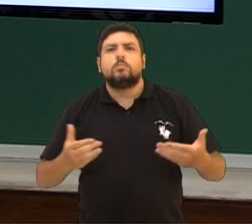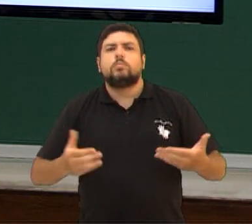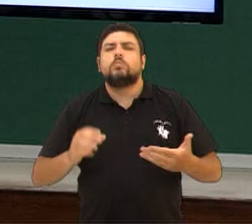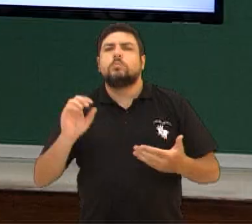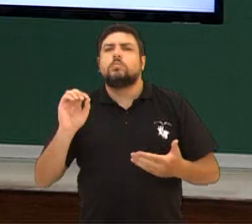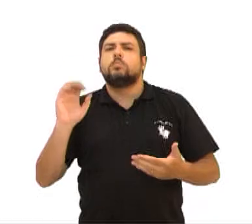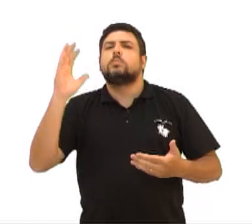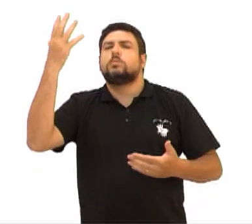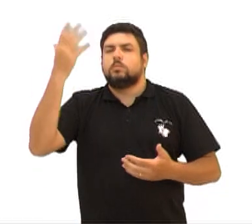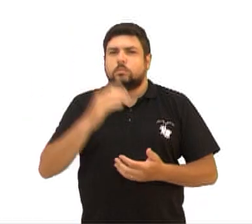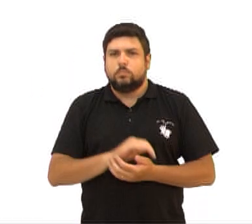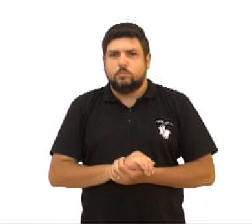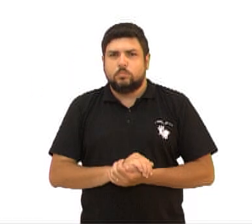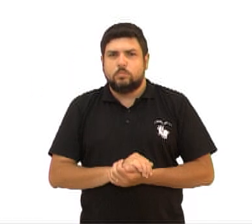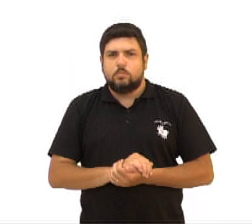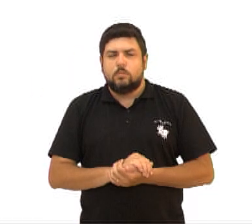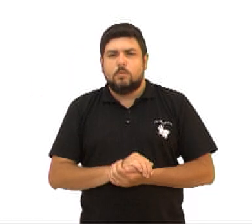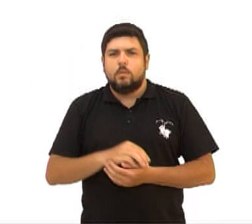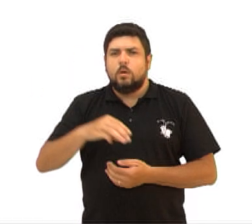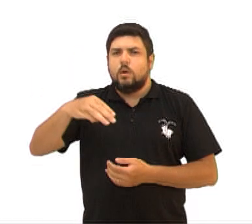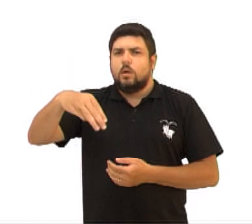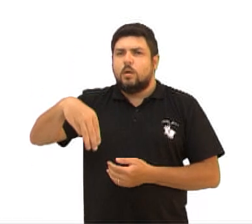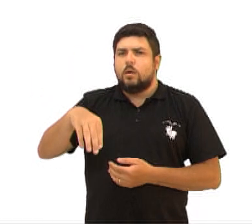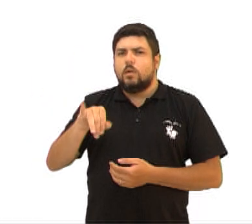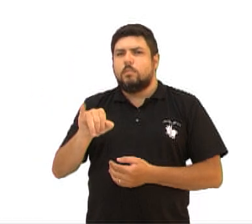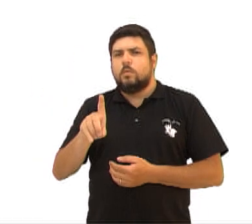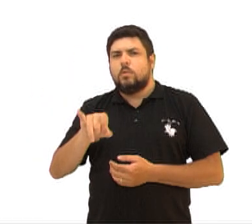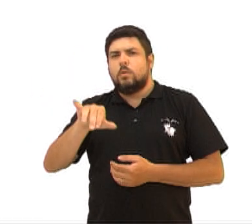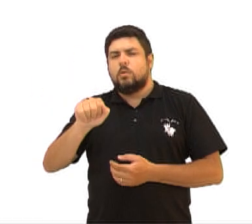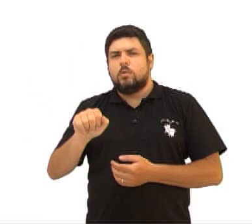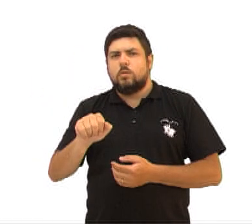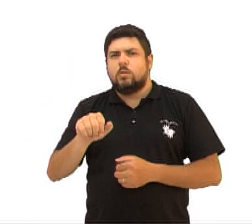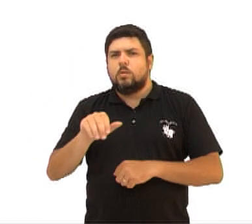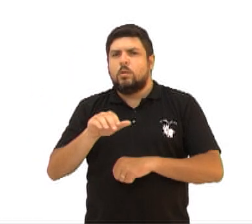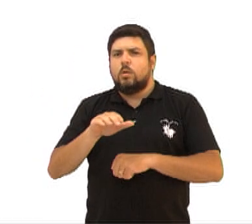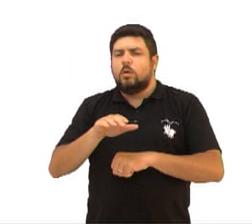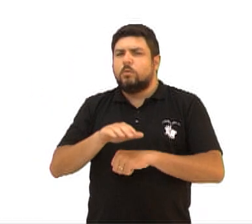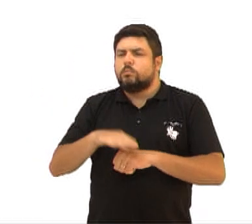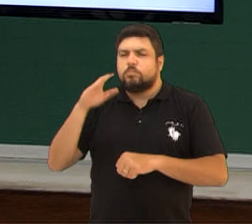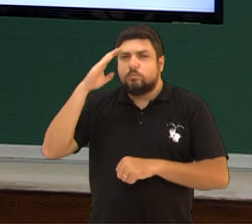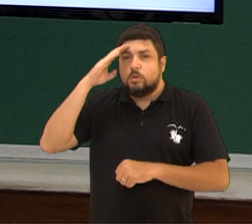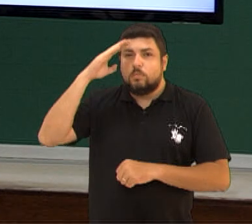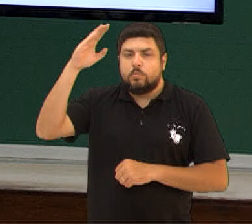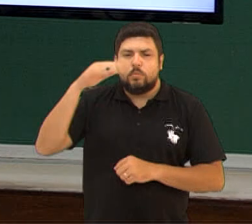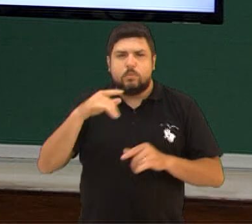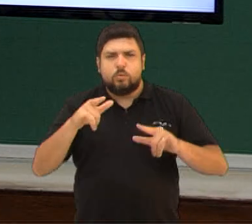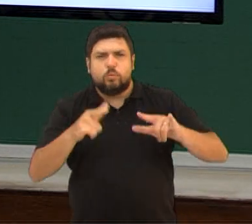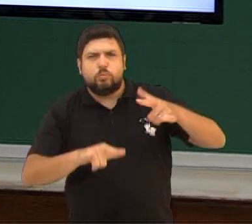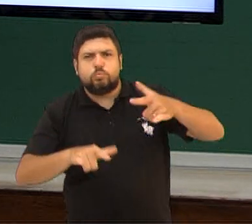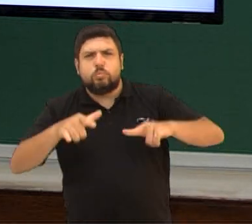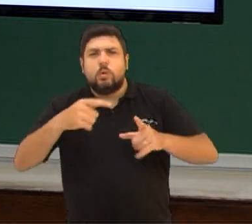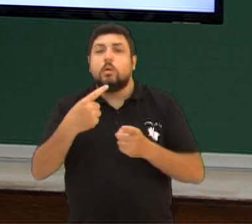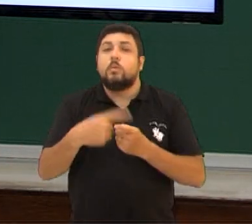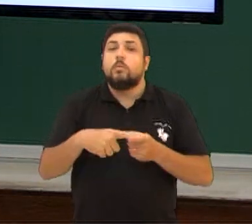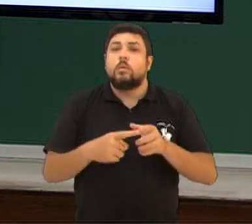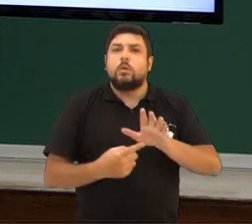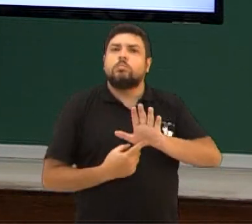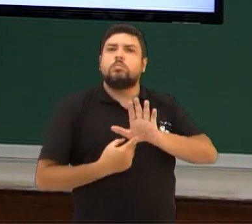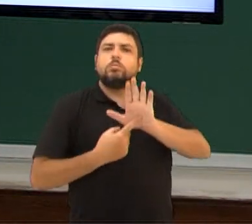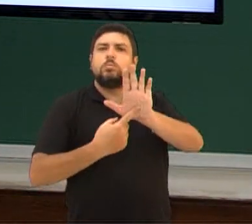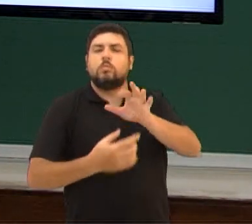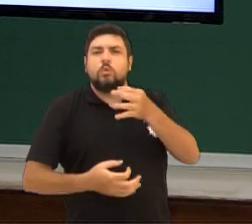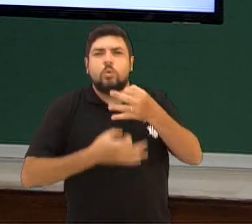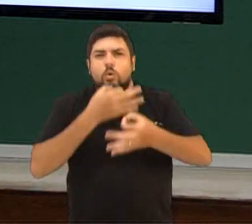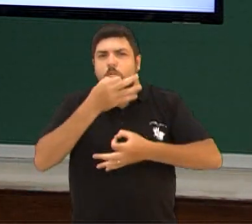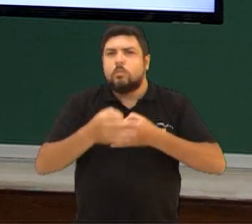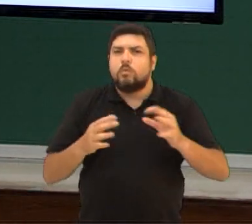A mídia é o principal meio de massificação e manipulação de massas. Por quê? transmite opiniões para todo mundo. O